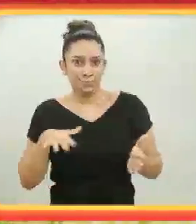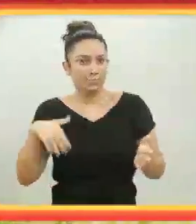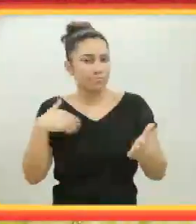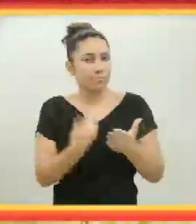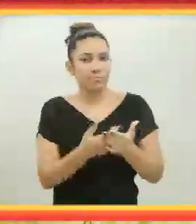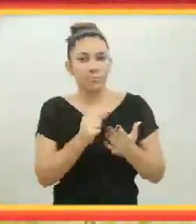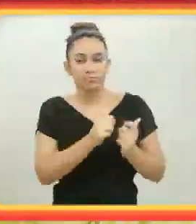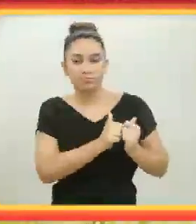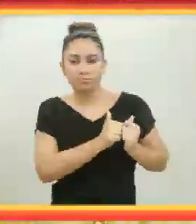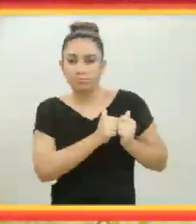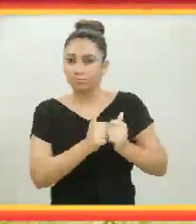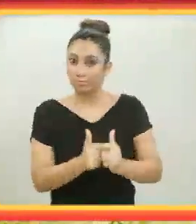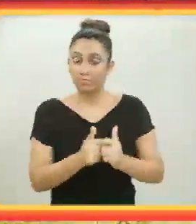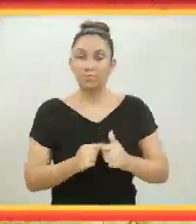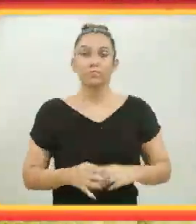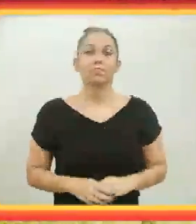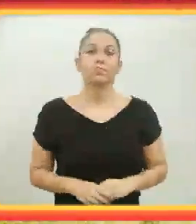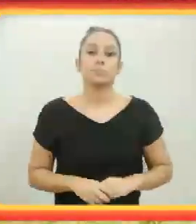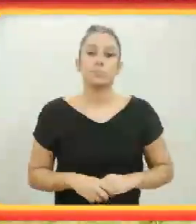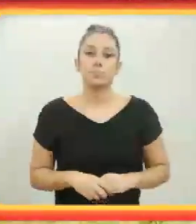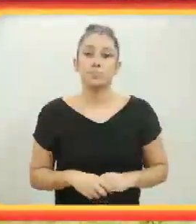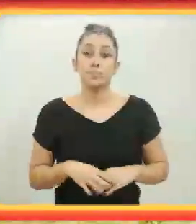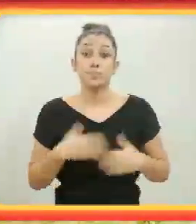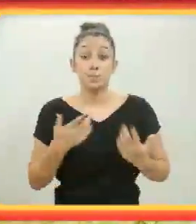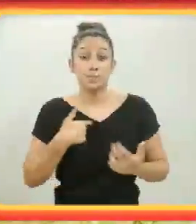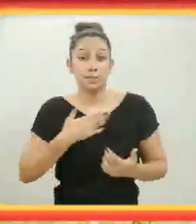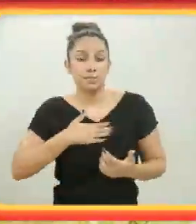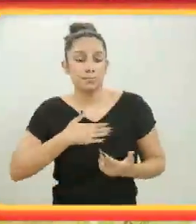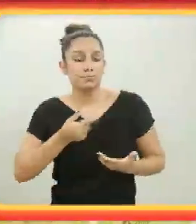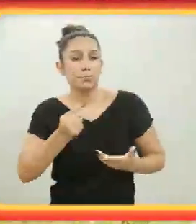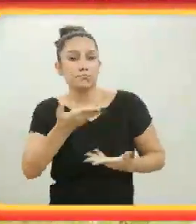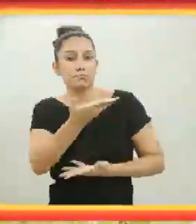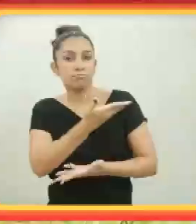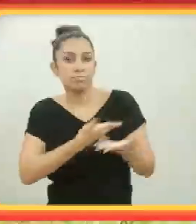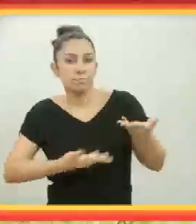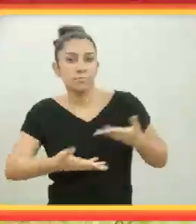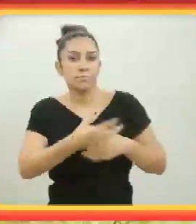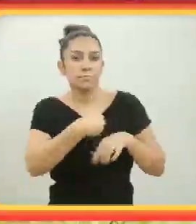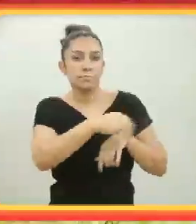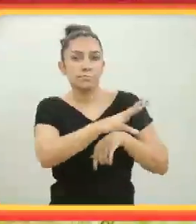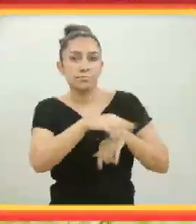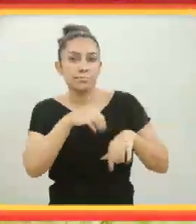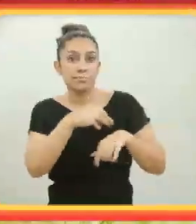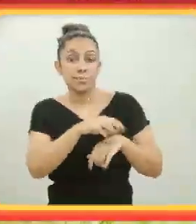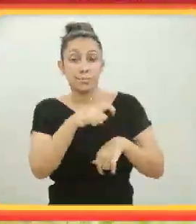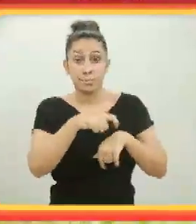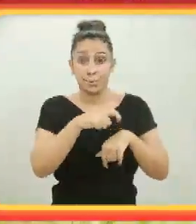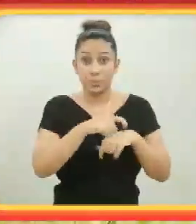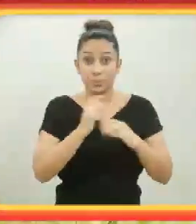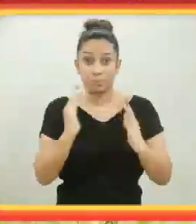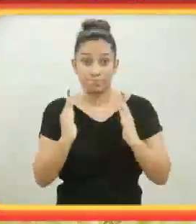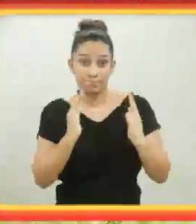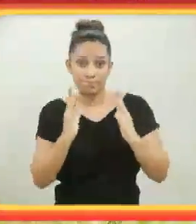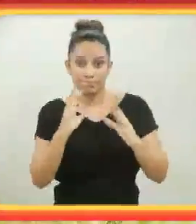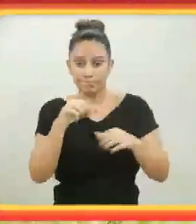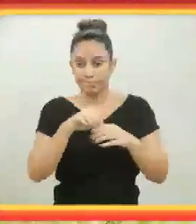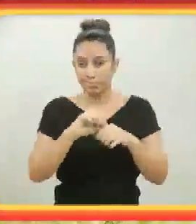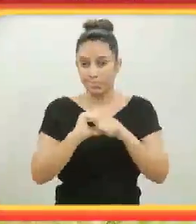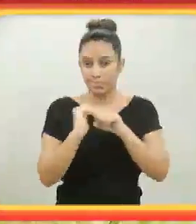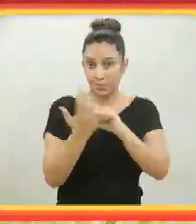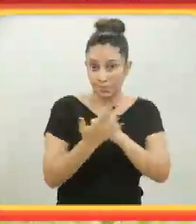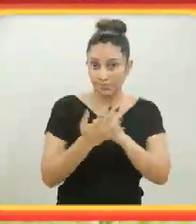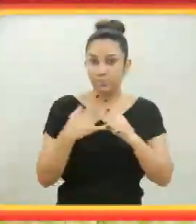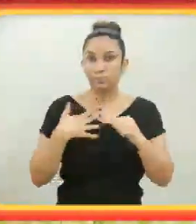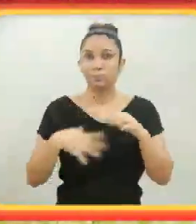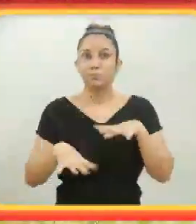então o que me motivou, na verdade, foi estar em contato com as pessoas em condição de deficiência e